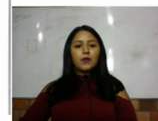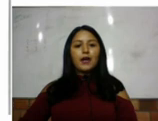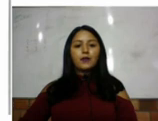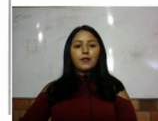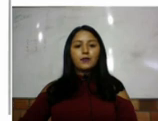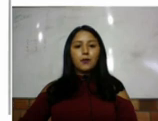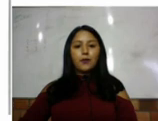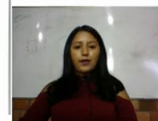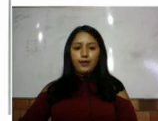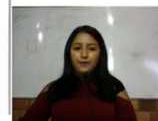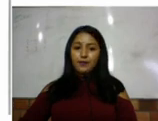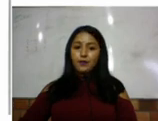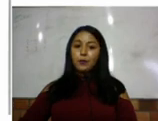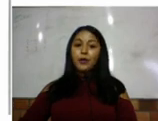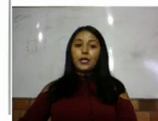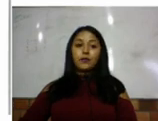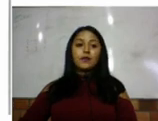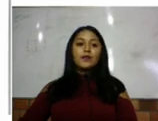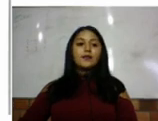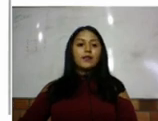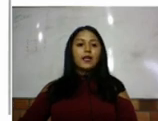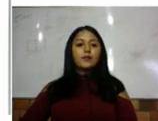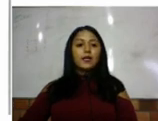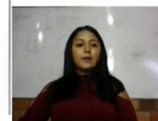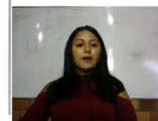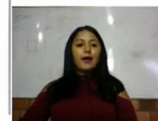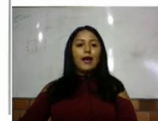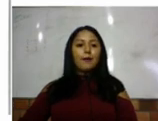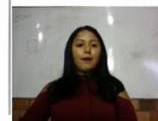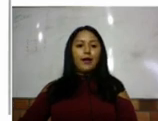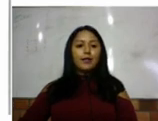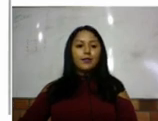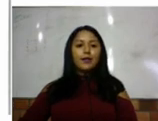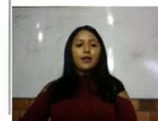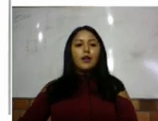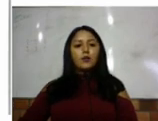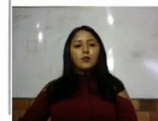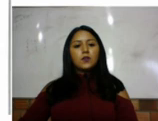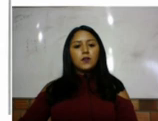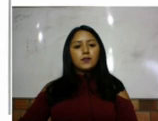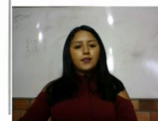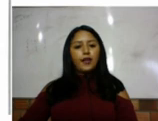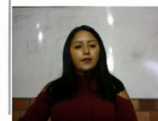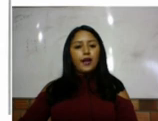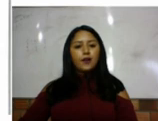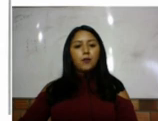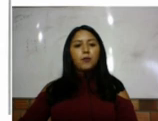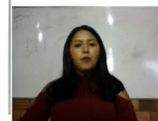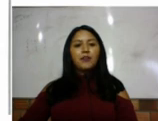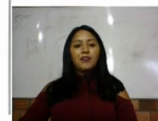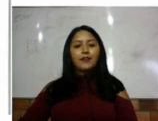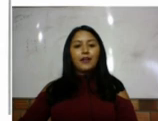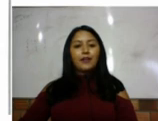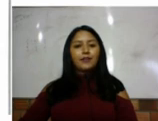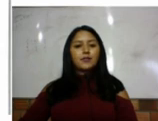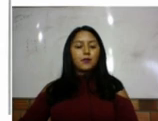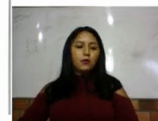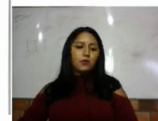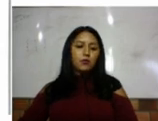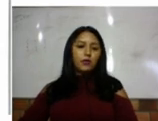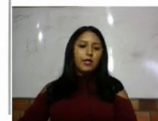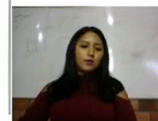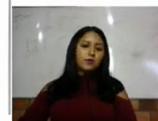pregunto porque somada e sua bueno bueno você suba hablarte nos doce que darão um